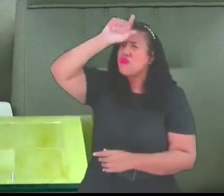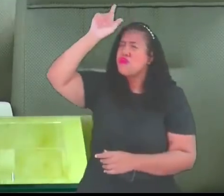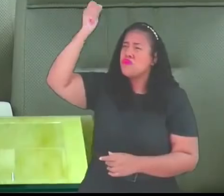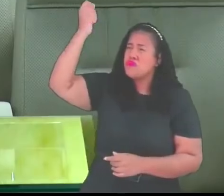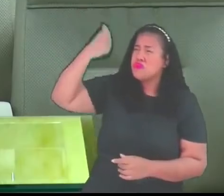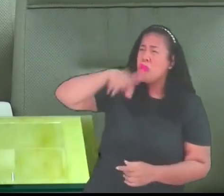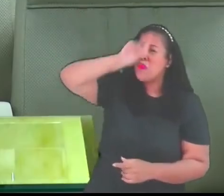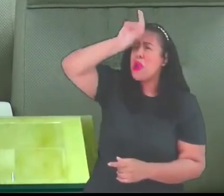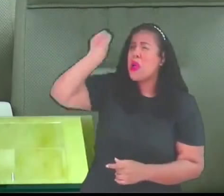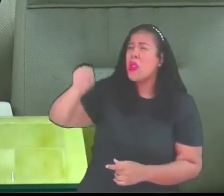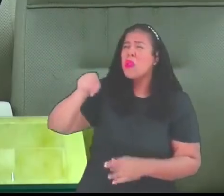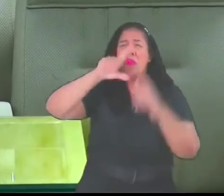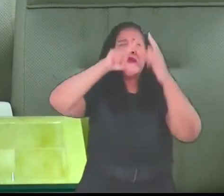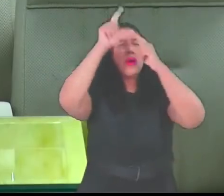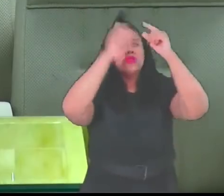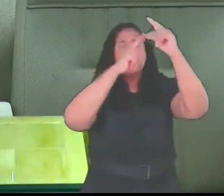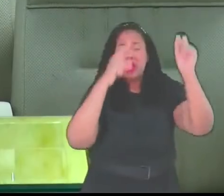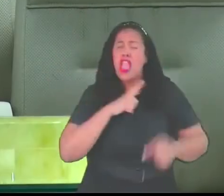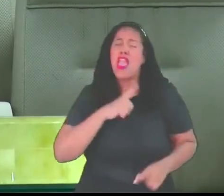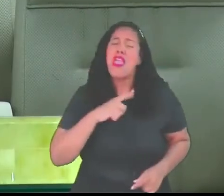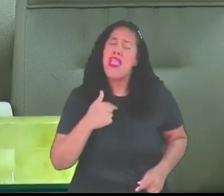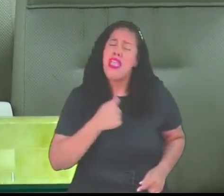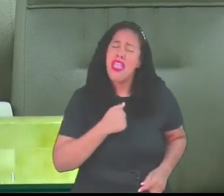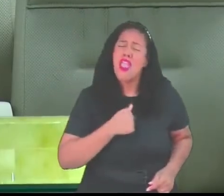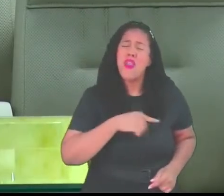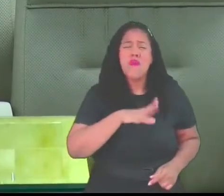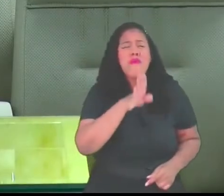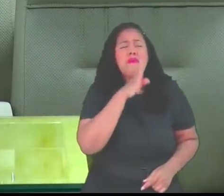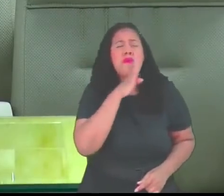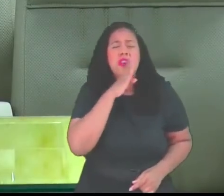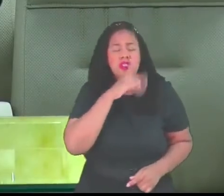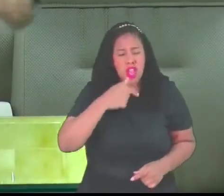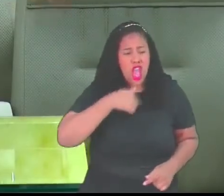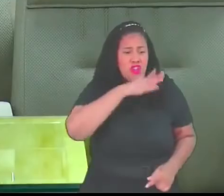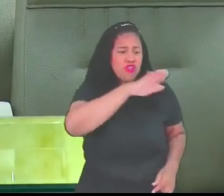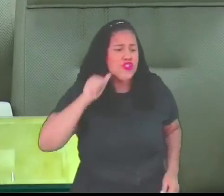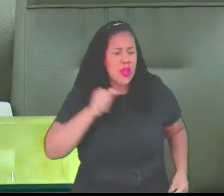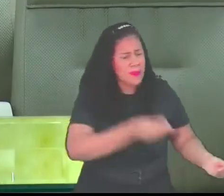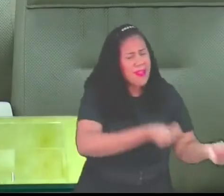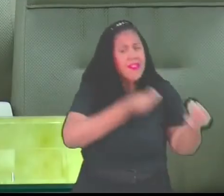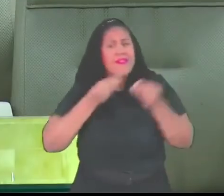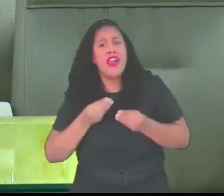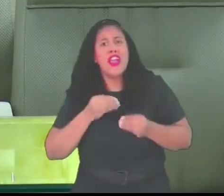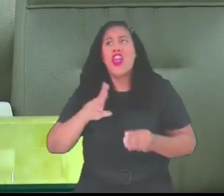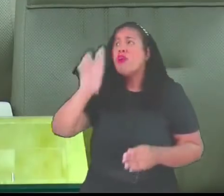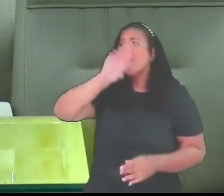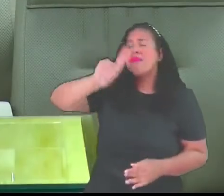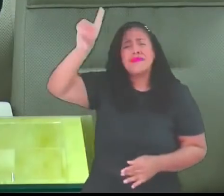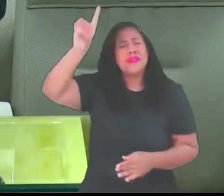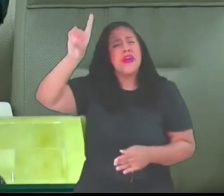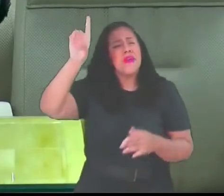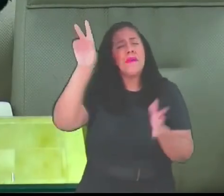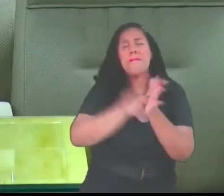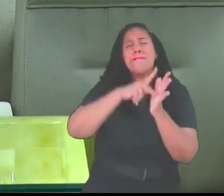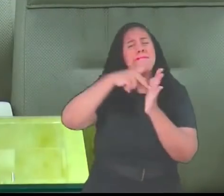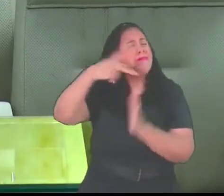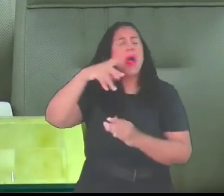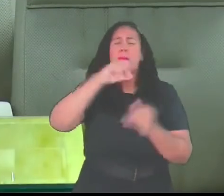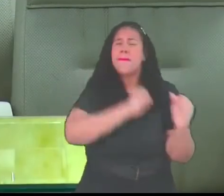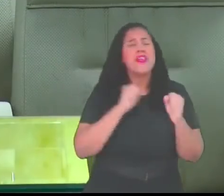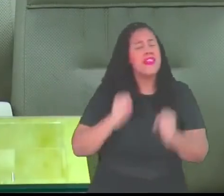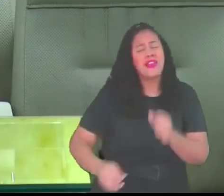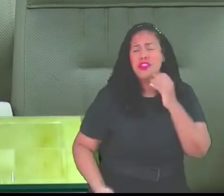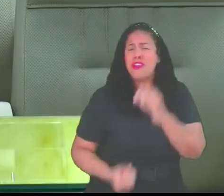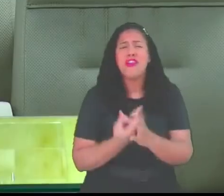e eu os conheço pelo próprio nome? Eu chamo e eles vêm. O seu Deus é esse Deus que criou, que bota